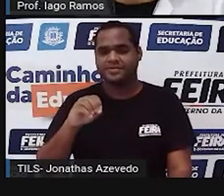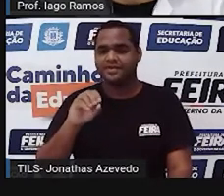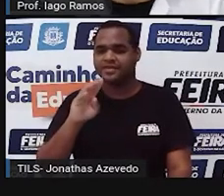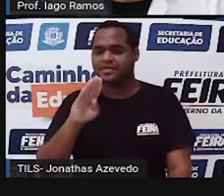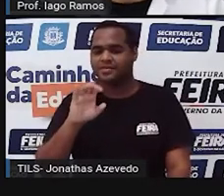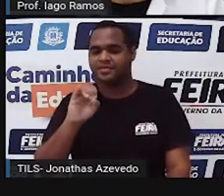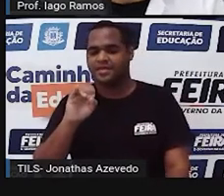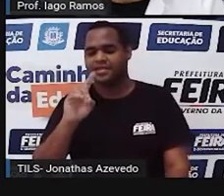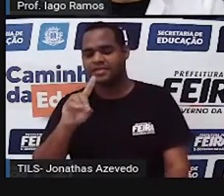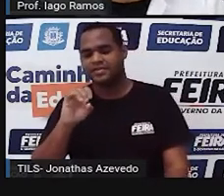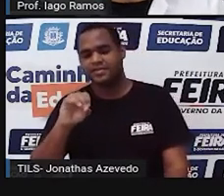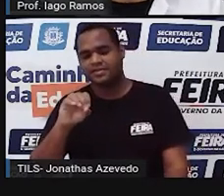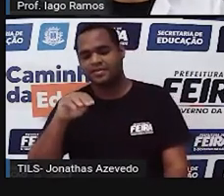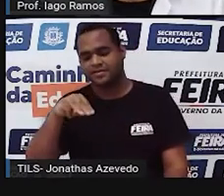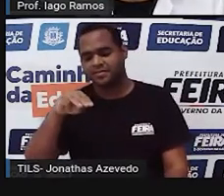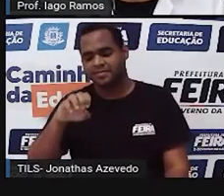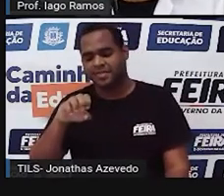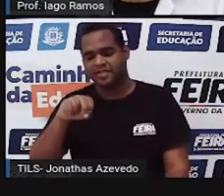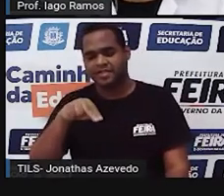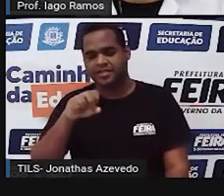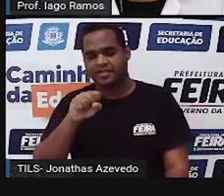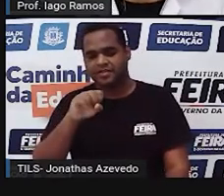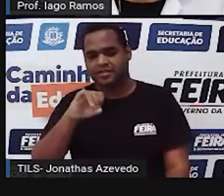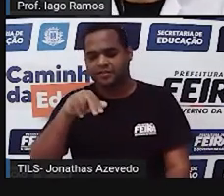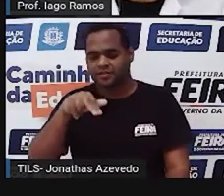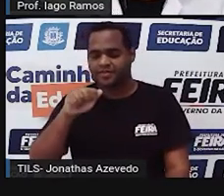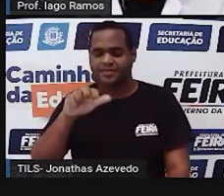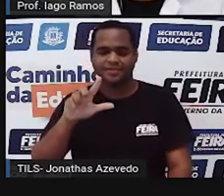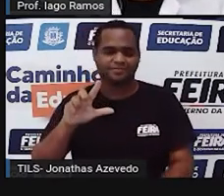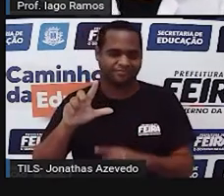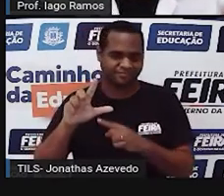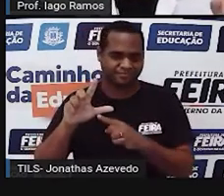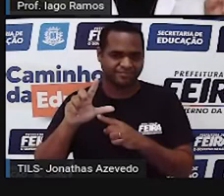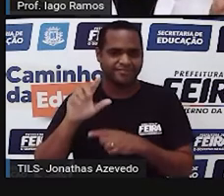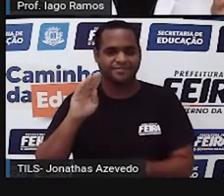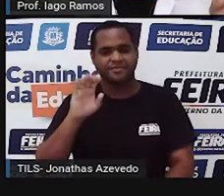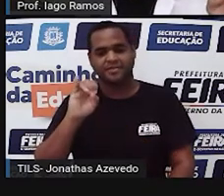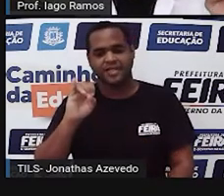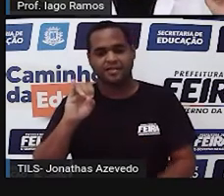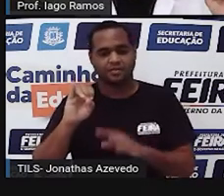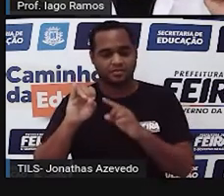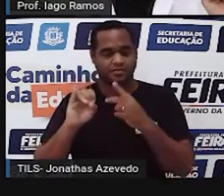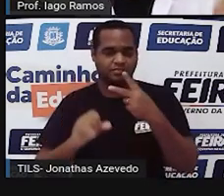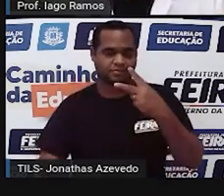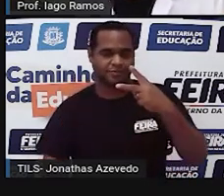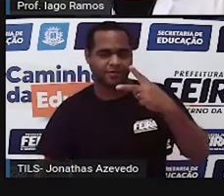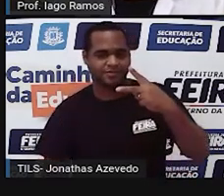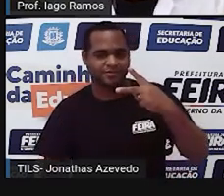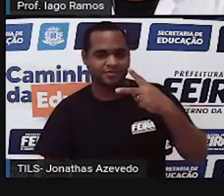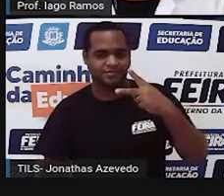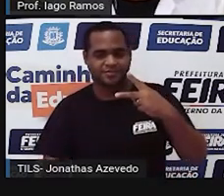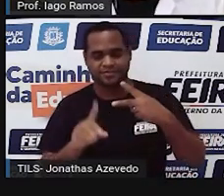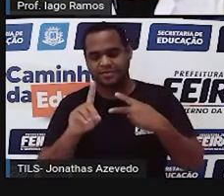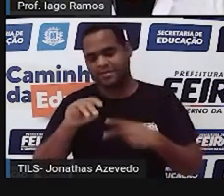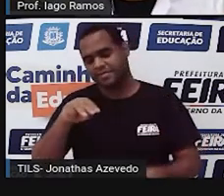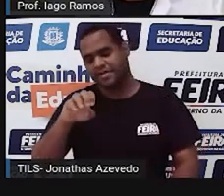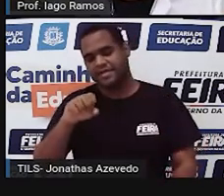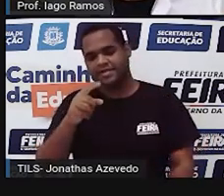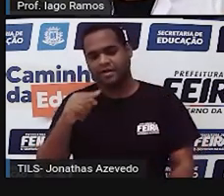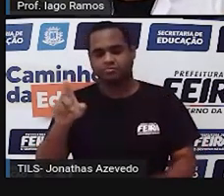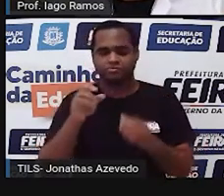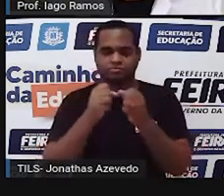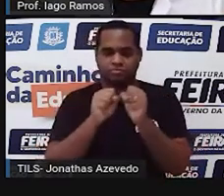e bidimensional bidimensional be2 tá Dimensional